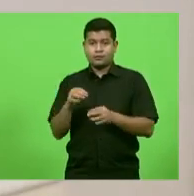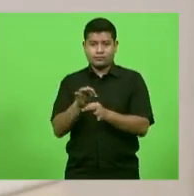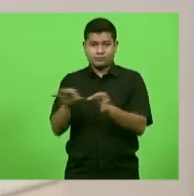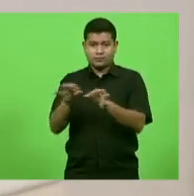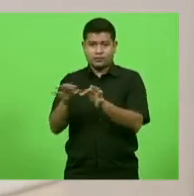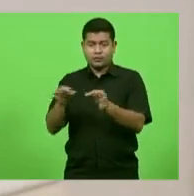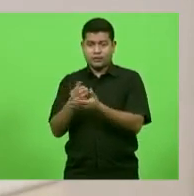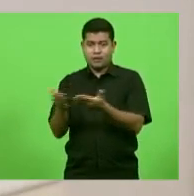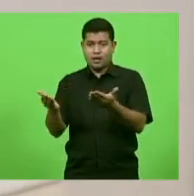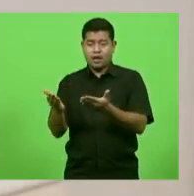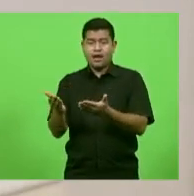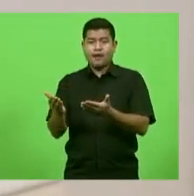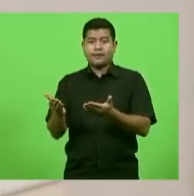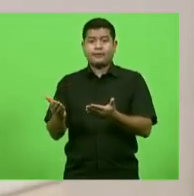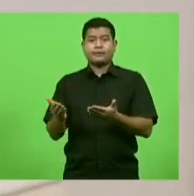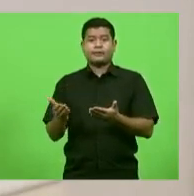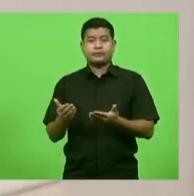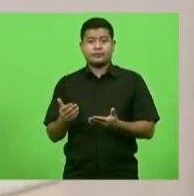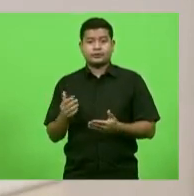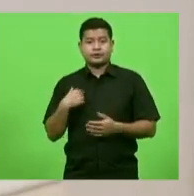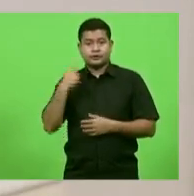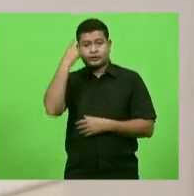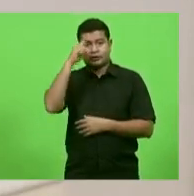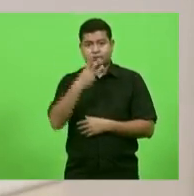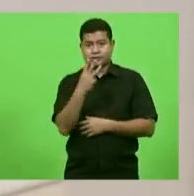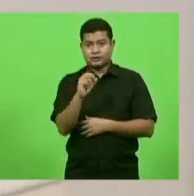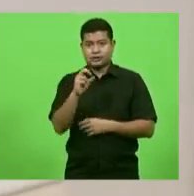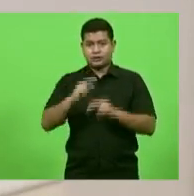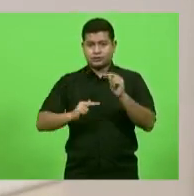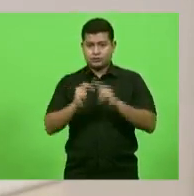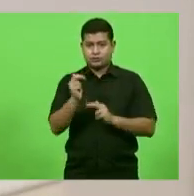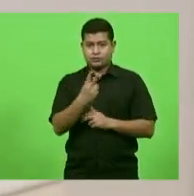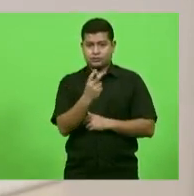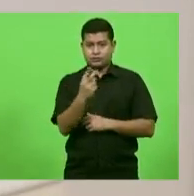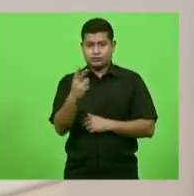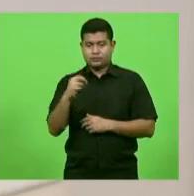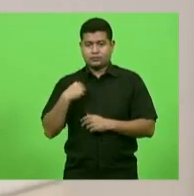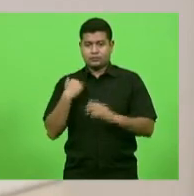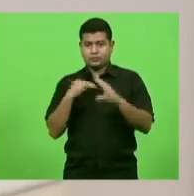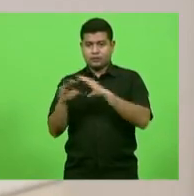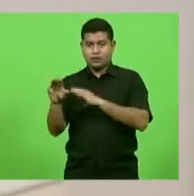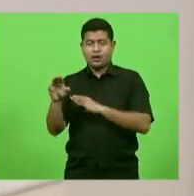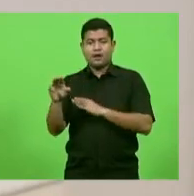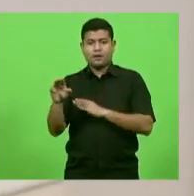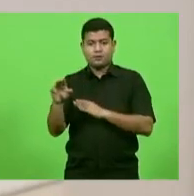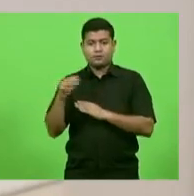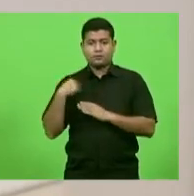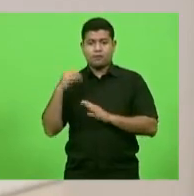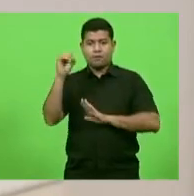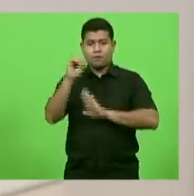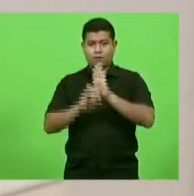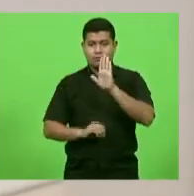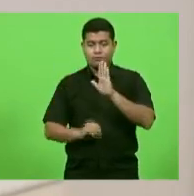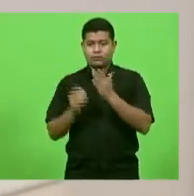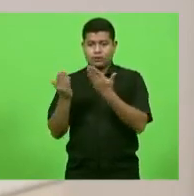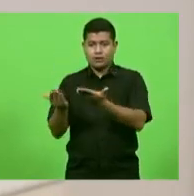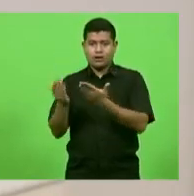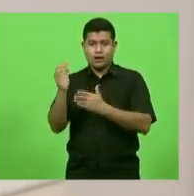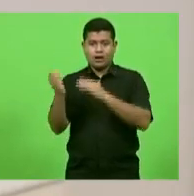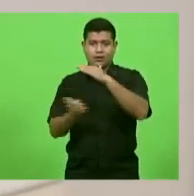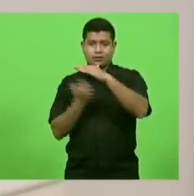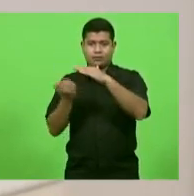dispensas, que em 30 de junho de 2020 encaminhou via e-mail o ofício à empresa Veiga Med.